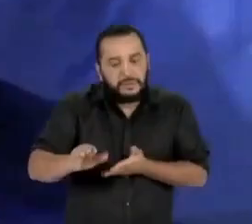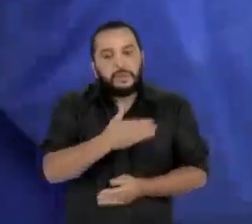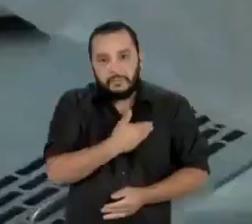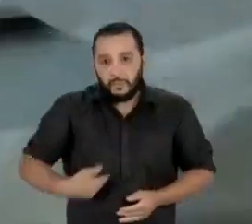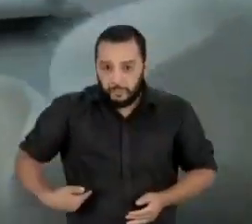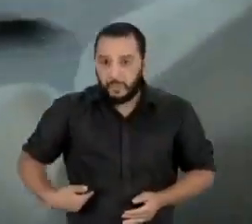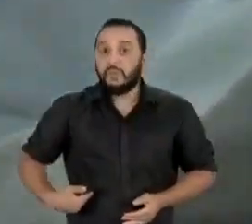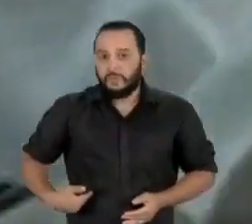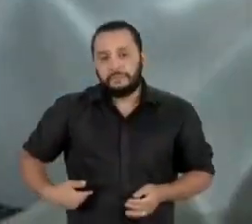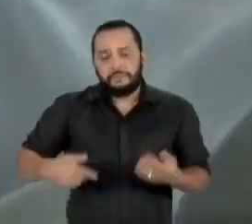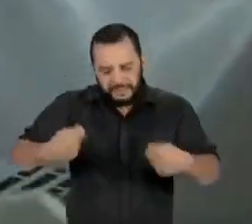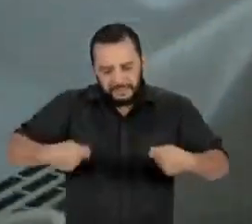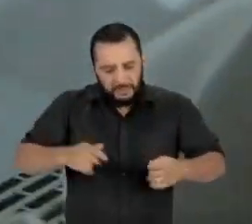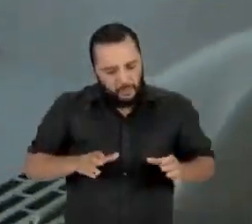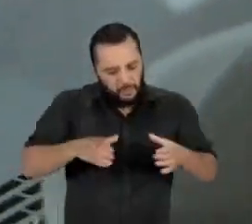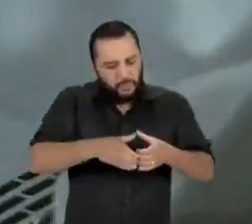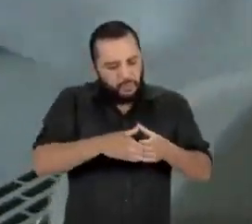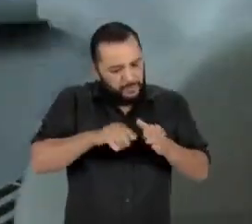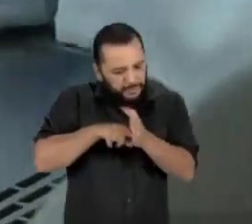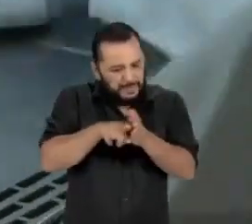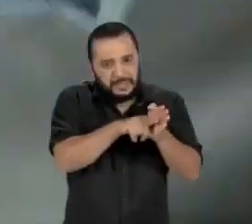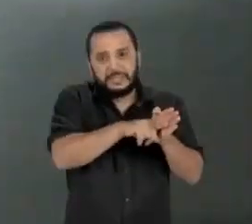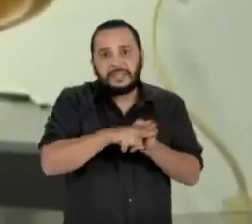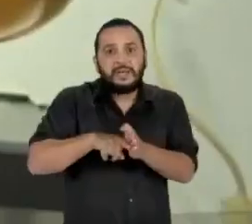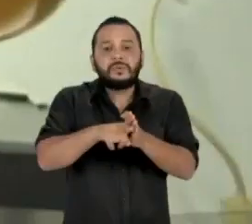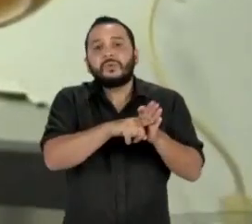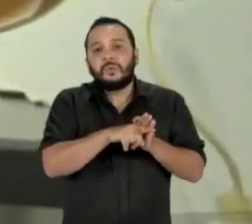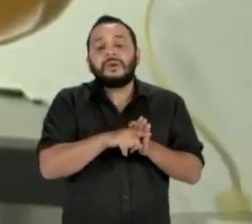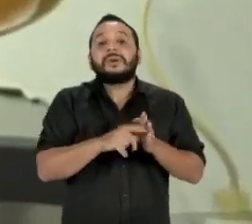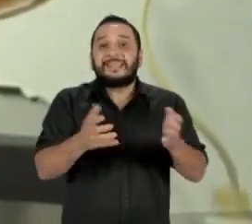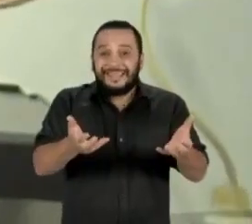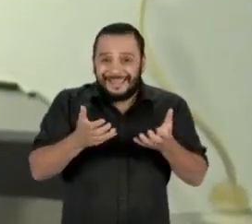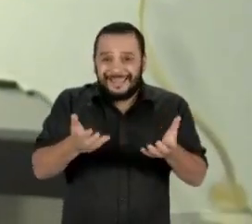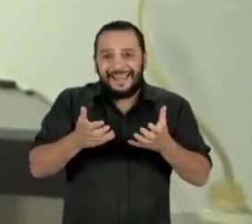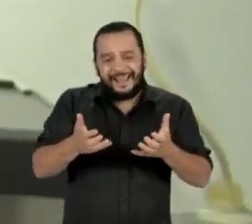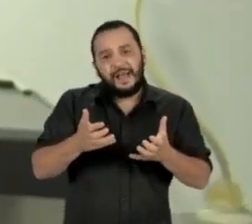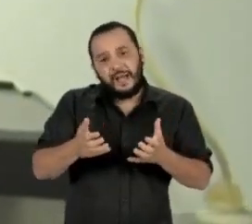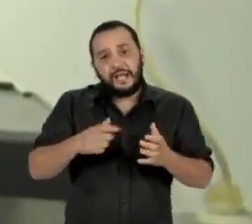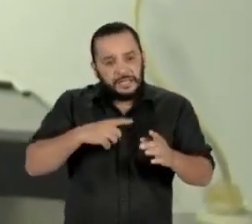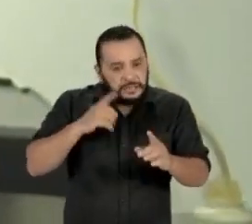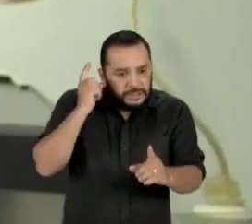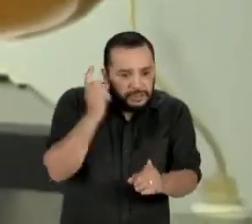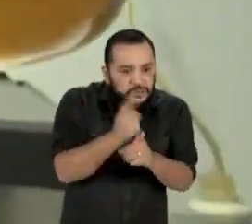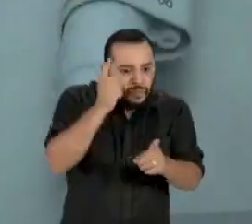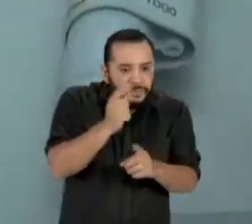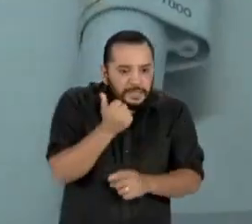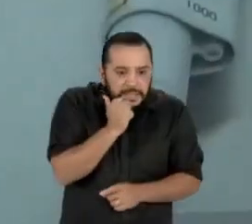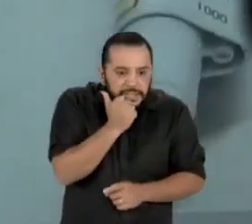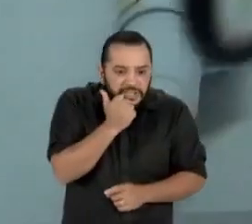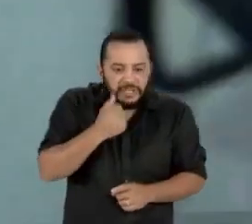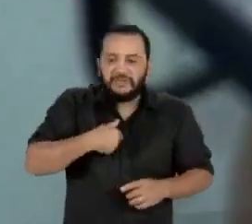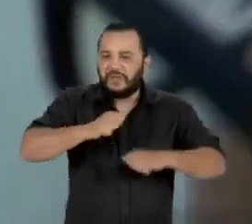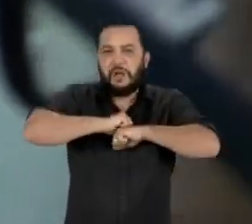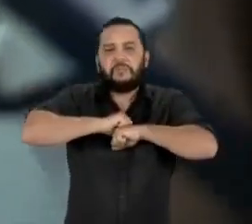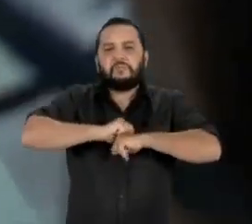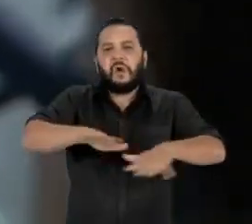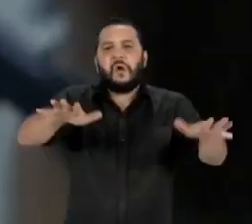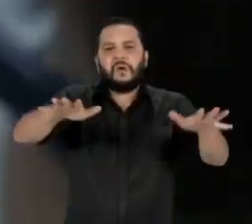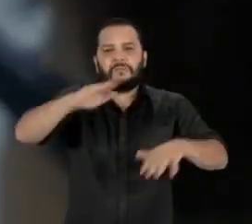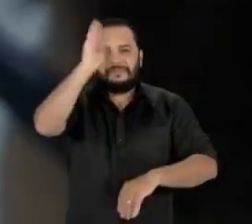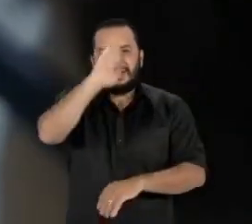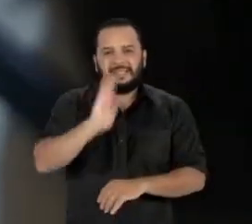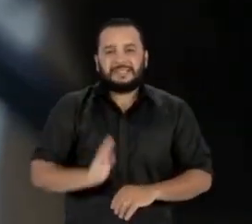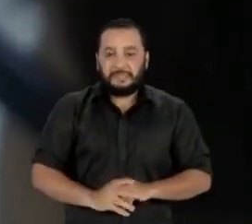de pesquisadores se uniu num projeto de popularização das descobertas científicas Made in Brasil. O